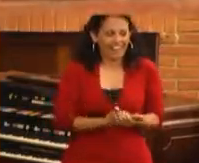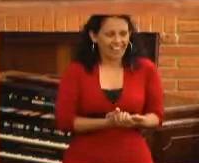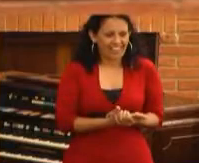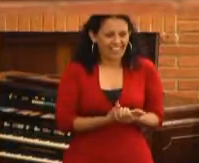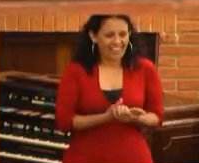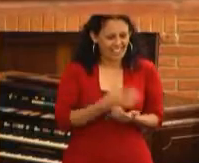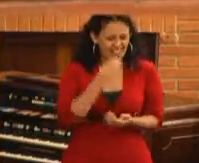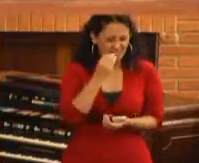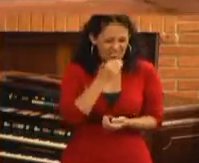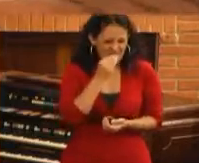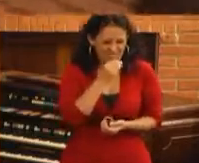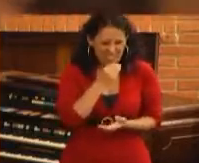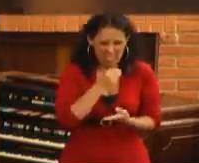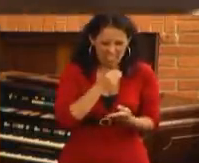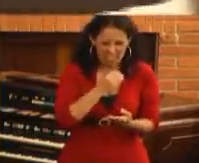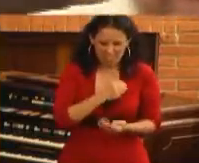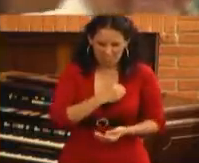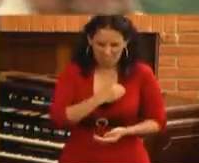fracotes,